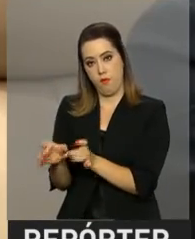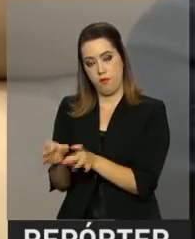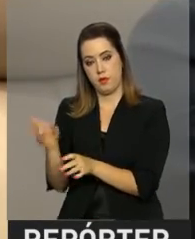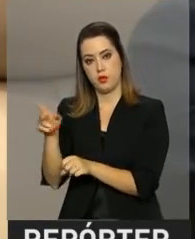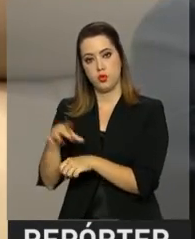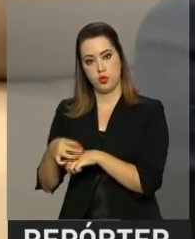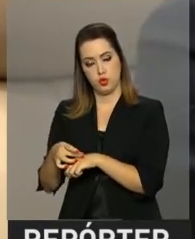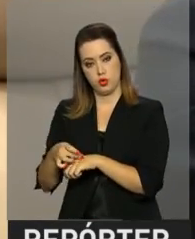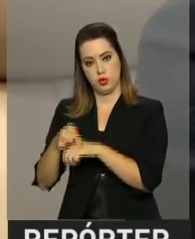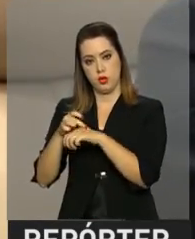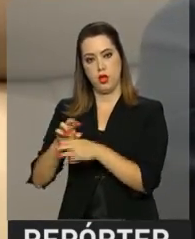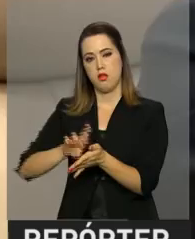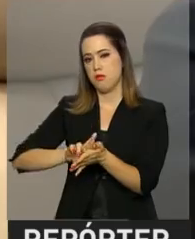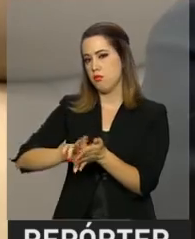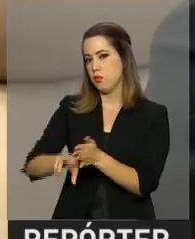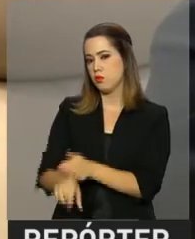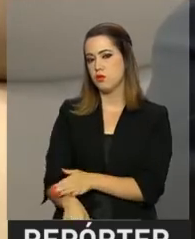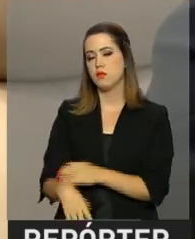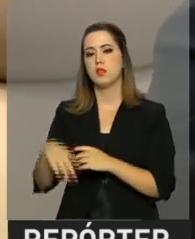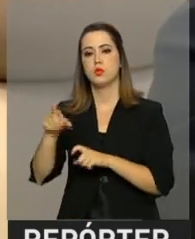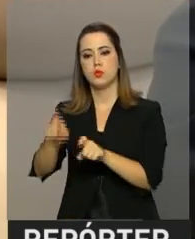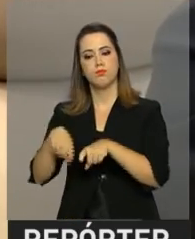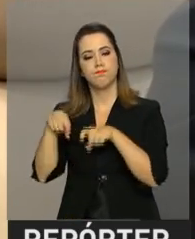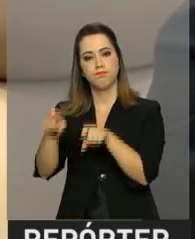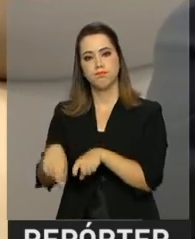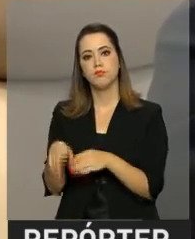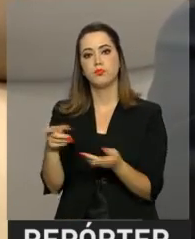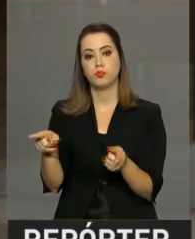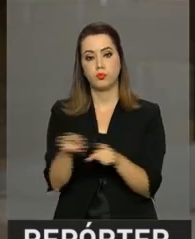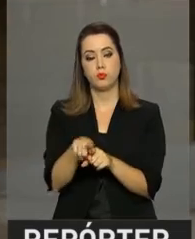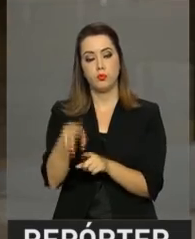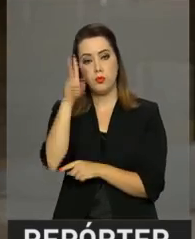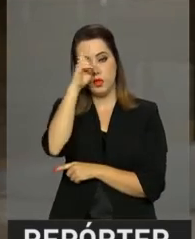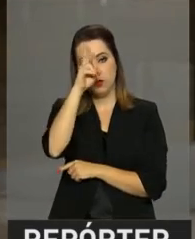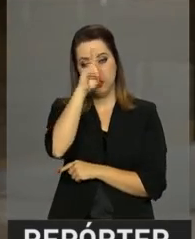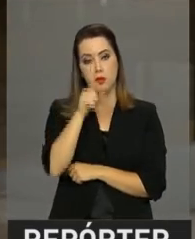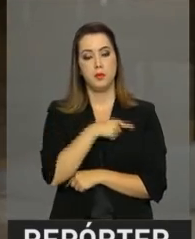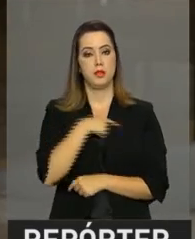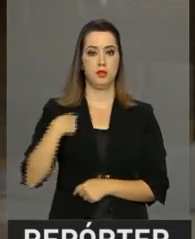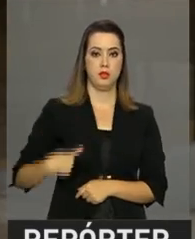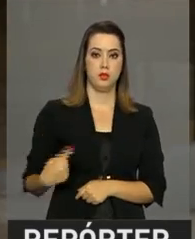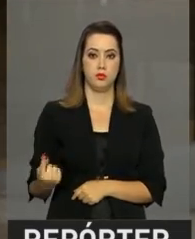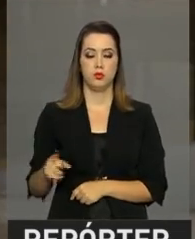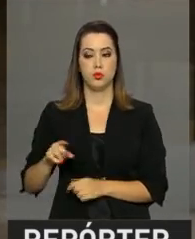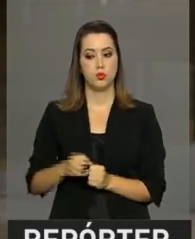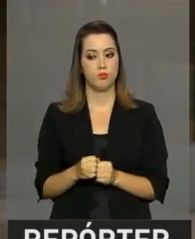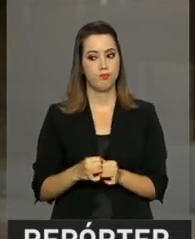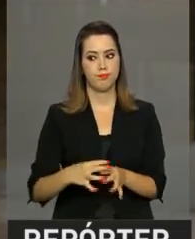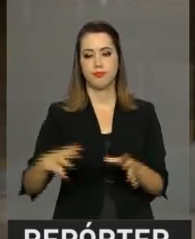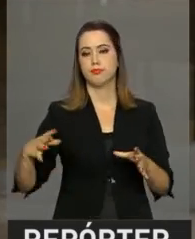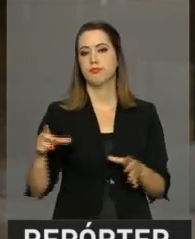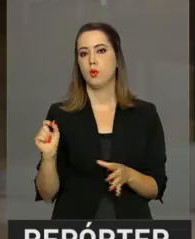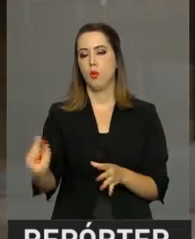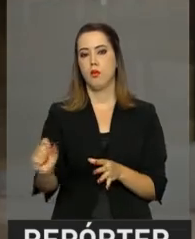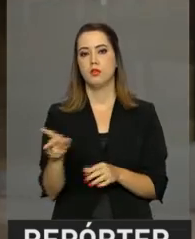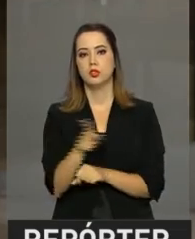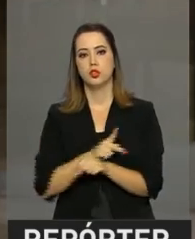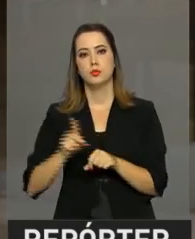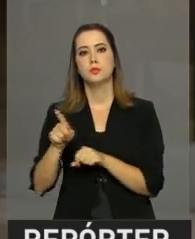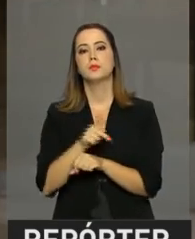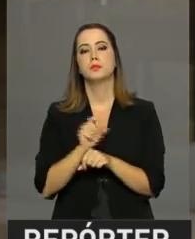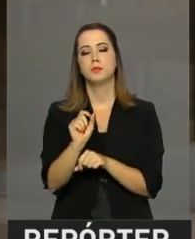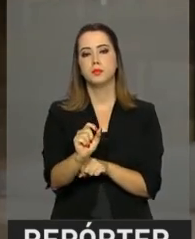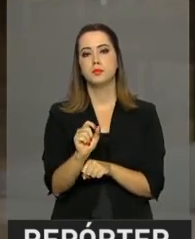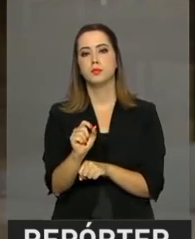agrícolas do Brasil para a China. Lembrando que a China é o maior parceiro comercial do Brasil no mundo. Já nos dias 4 e